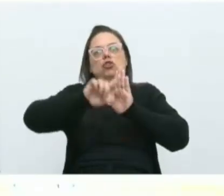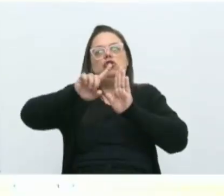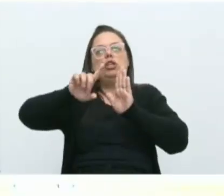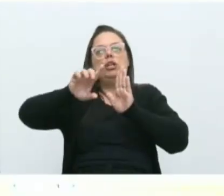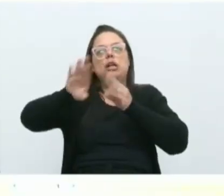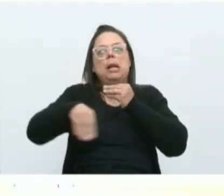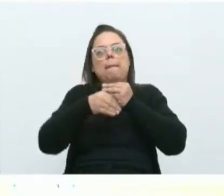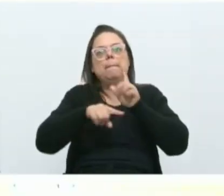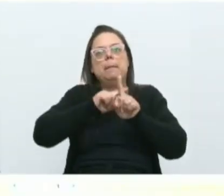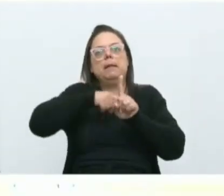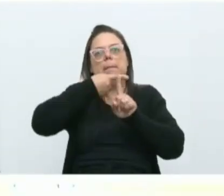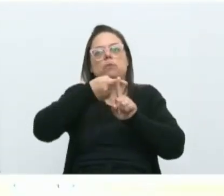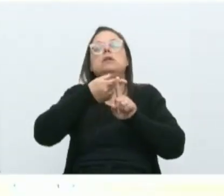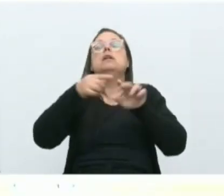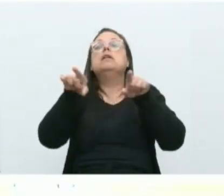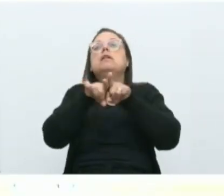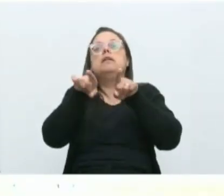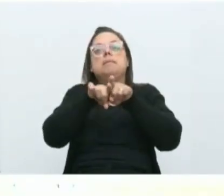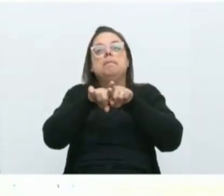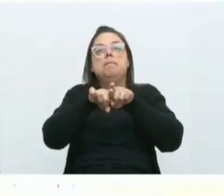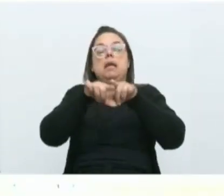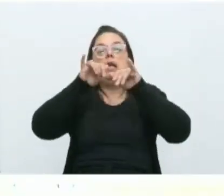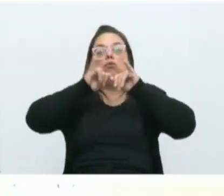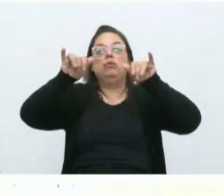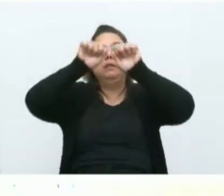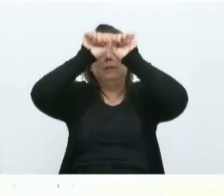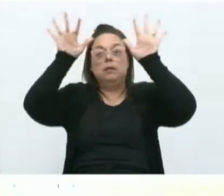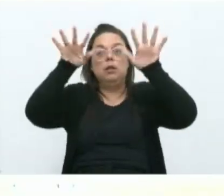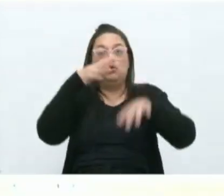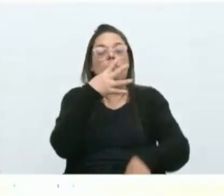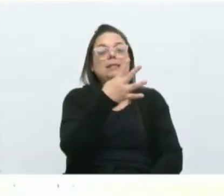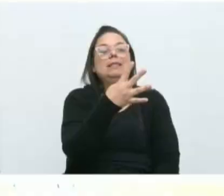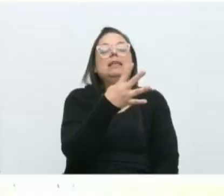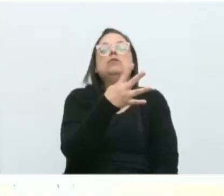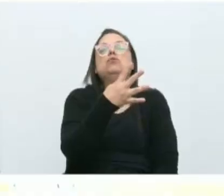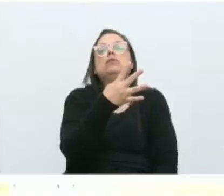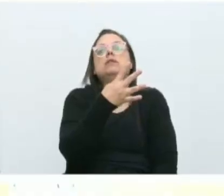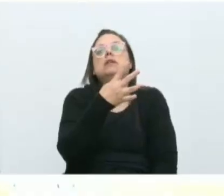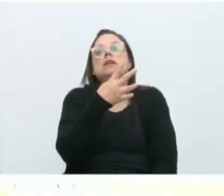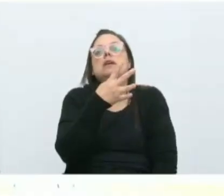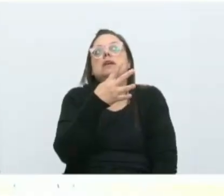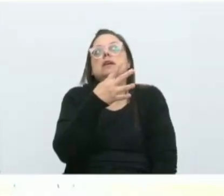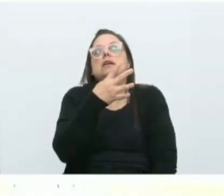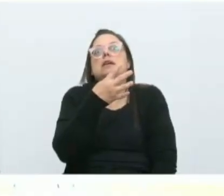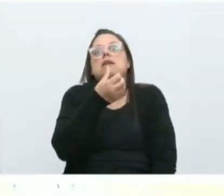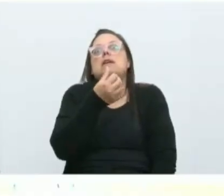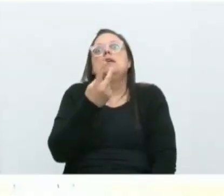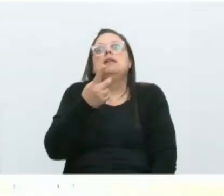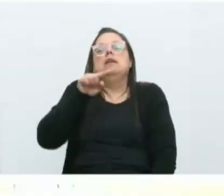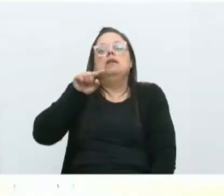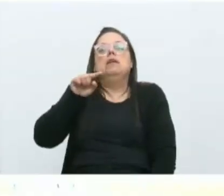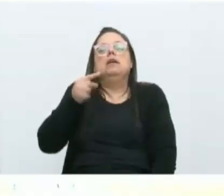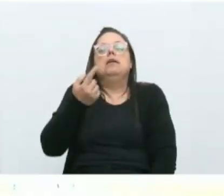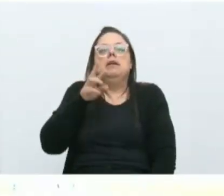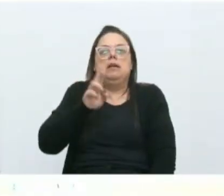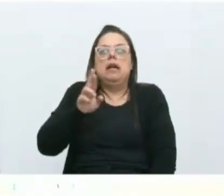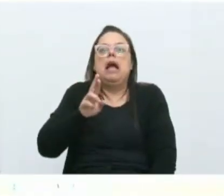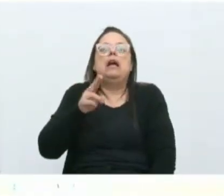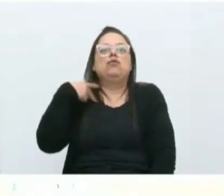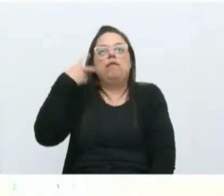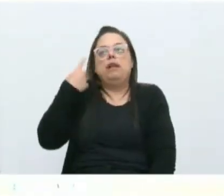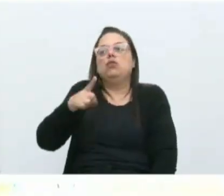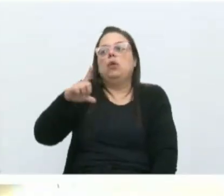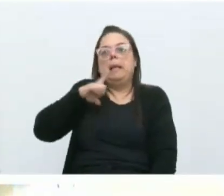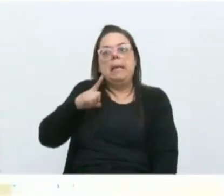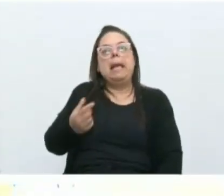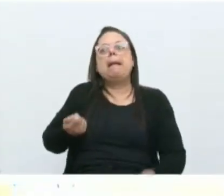E esclarecendo a população, esses R$742 mil não é que o vereador tem esse valor e ele paga o que ele quer.